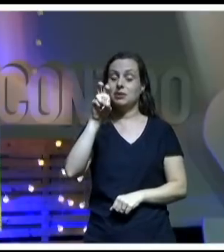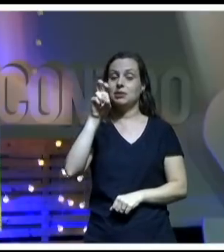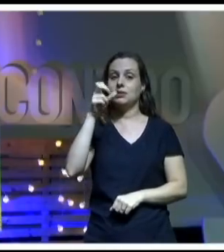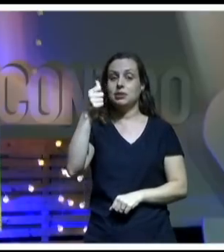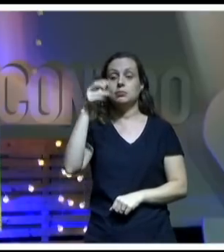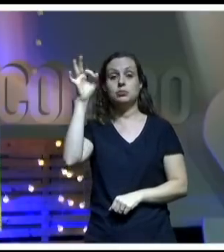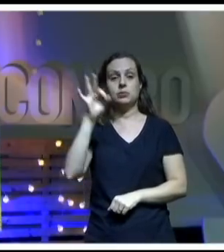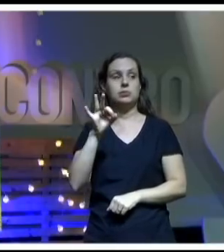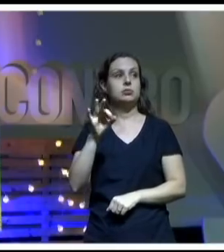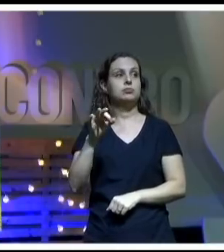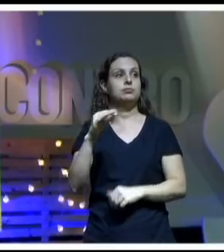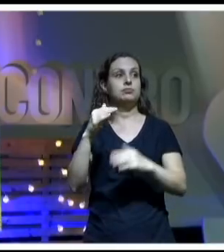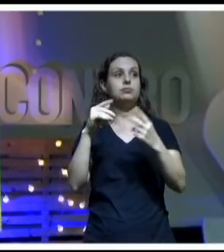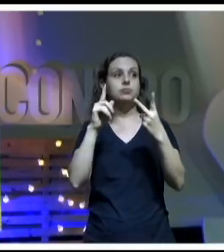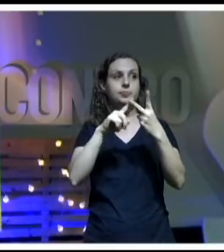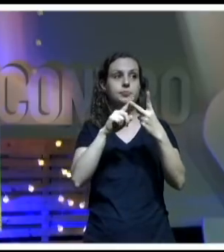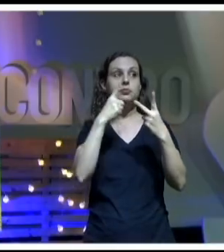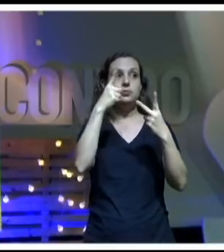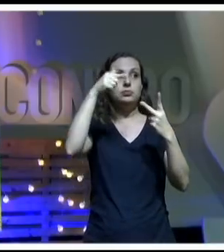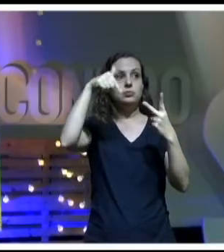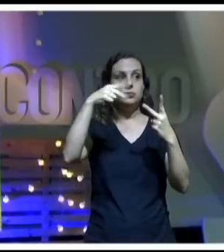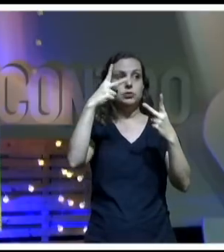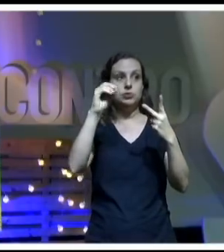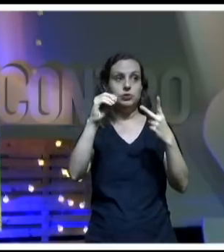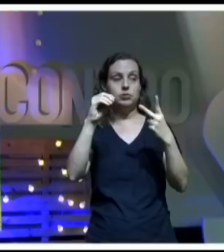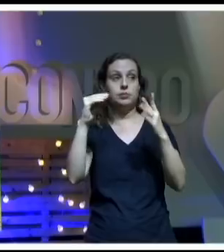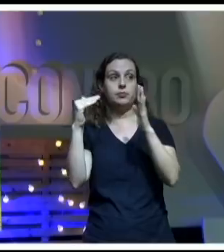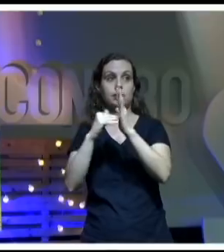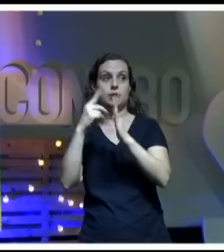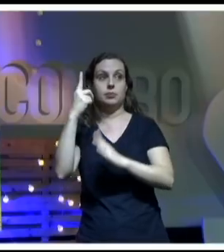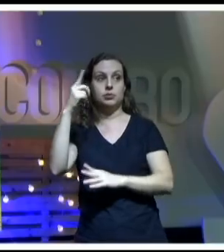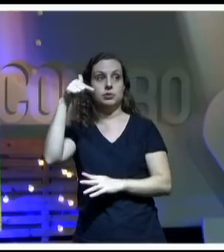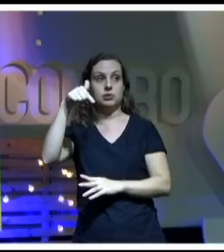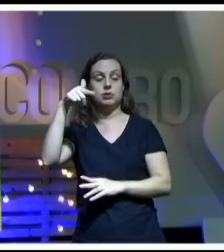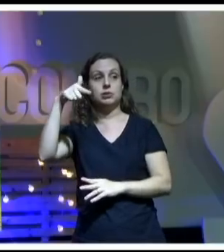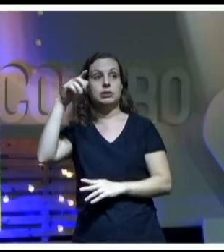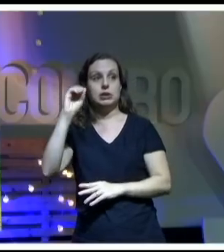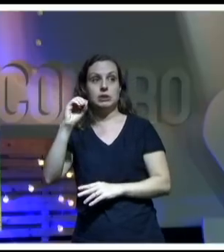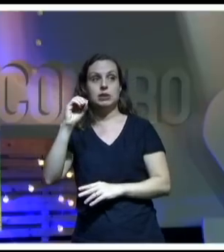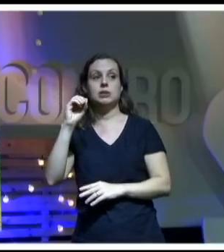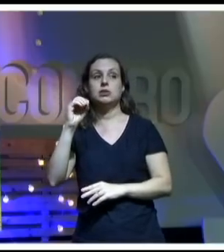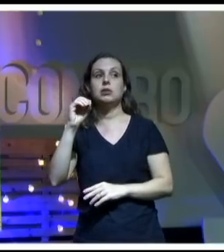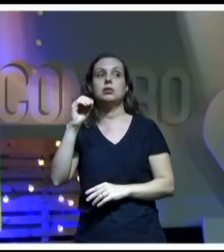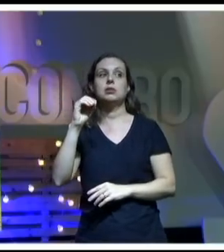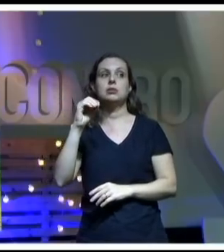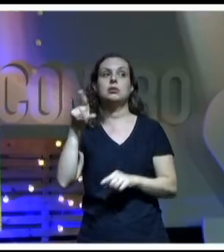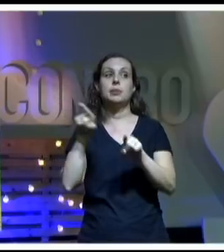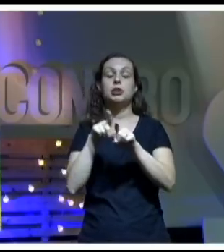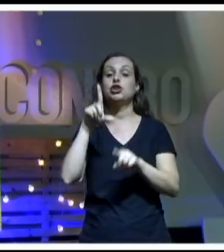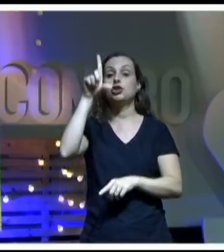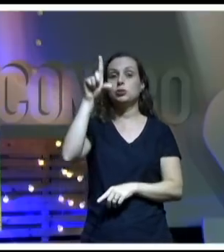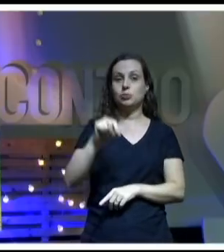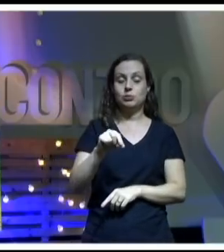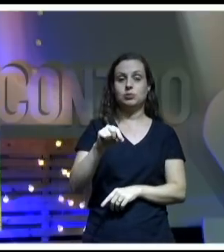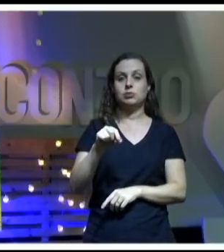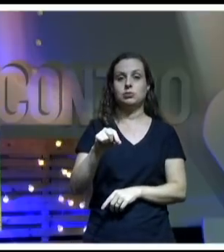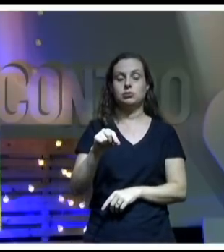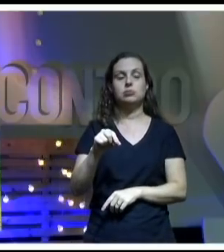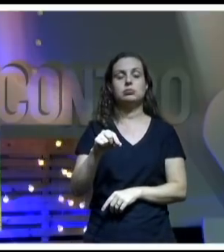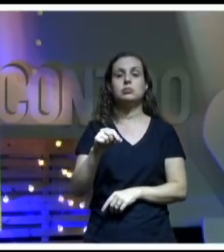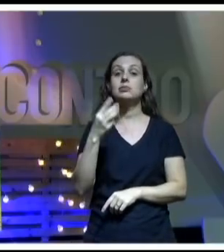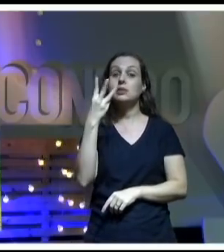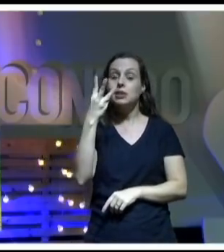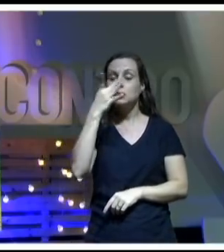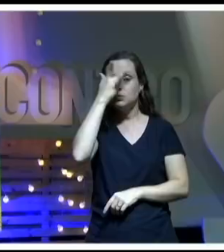entre 1720 e 1770 50 anos agora o tempo vai ficando menor diminuiu para 1 em cada 3 30% de